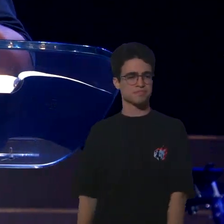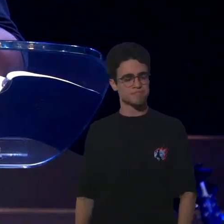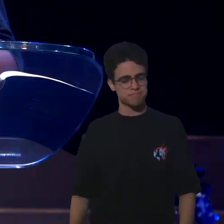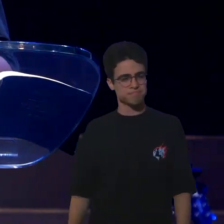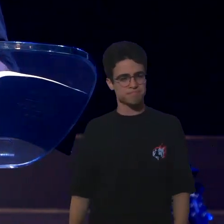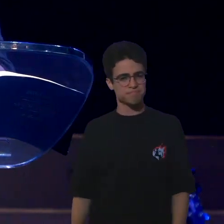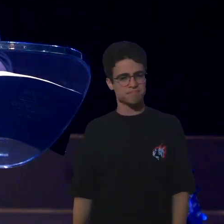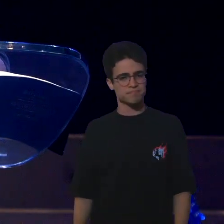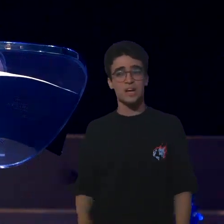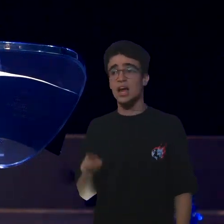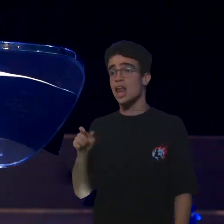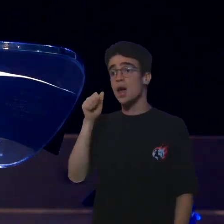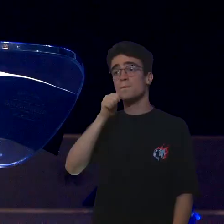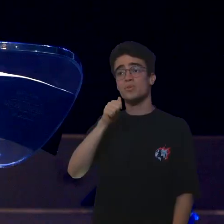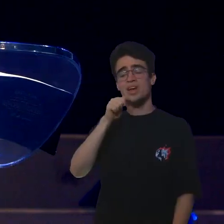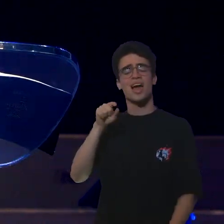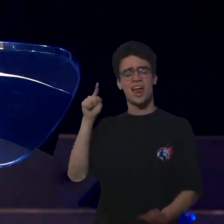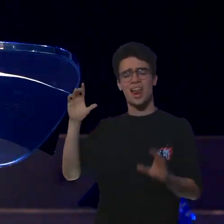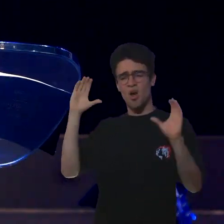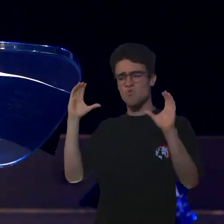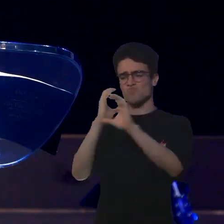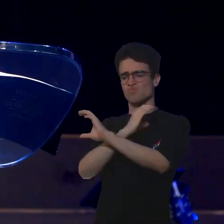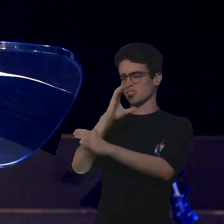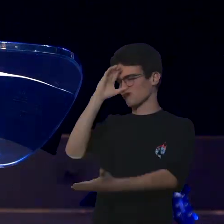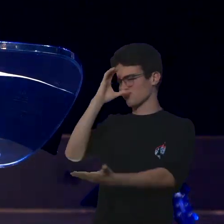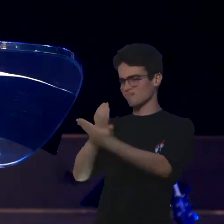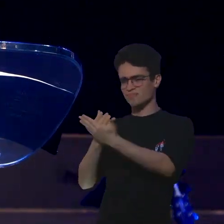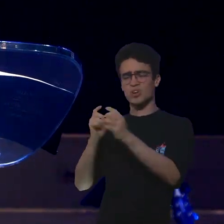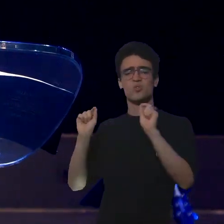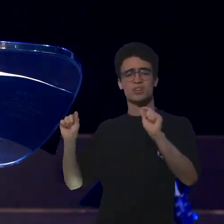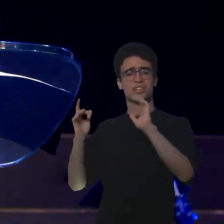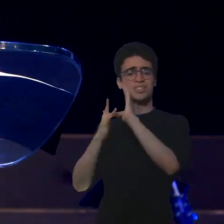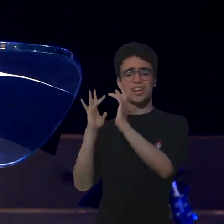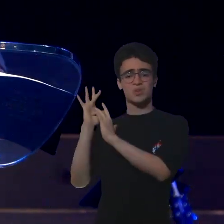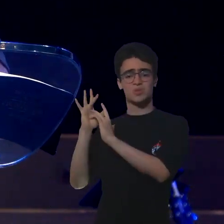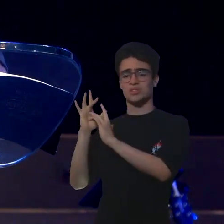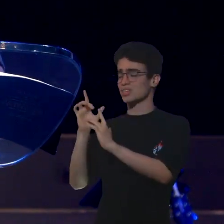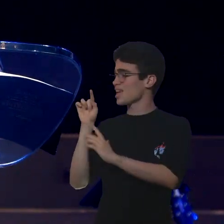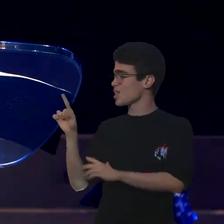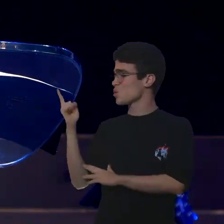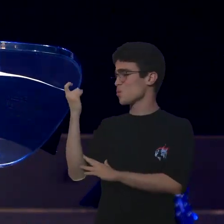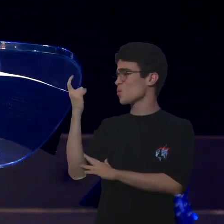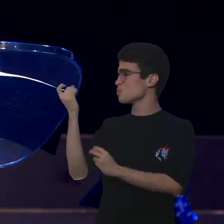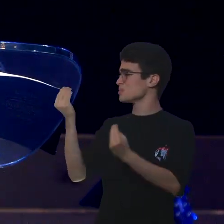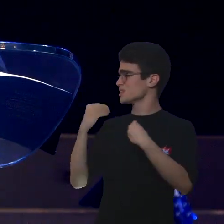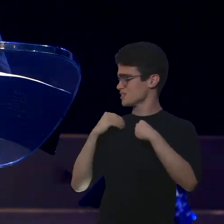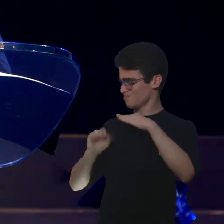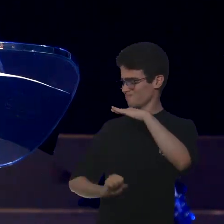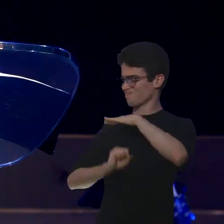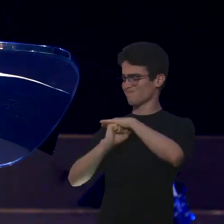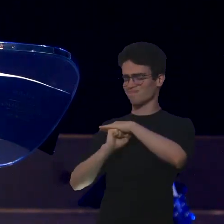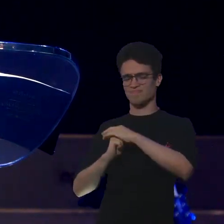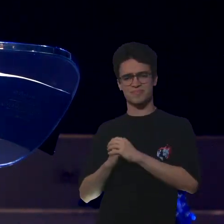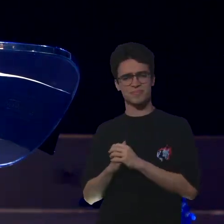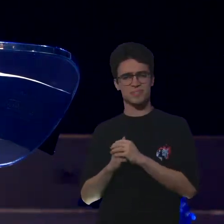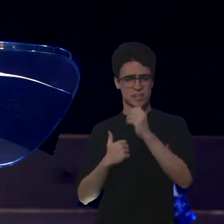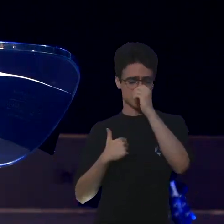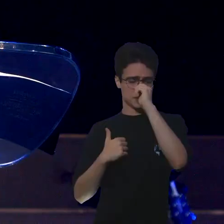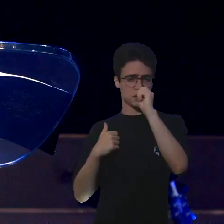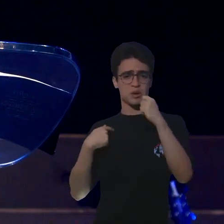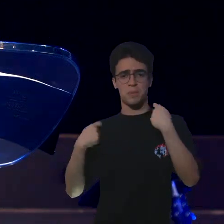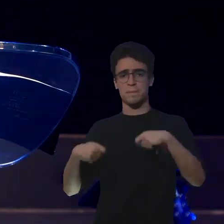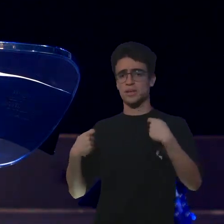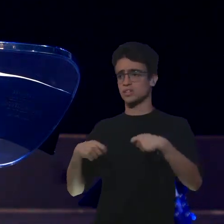Ela confia plenamente que Jesus ele é suficiente. E a gente precisa confiar na presença de Cristo,